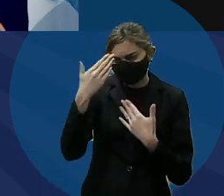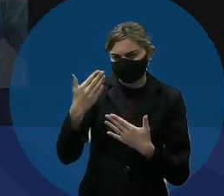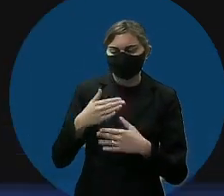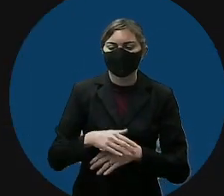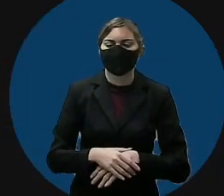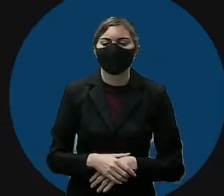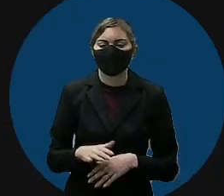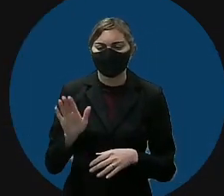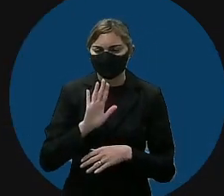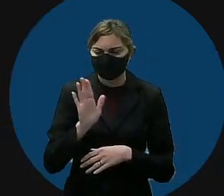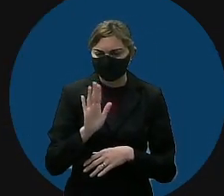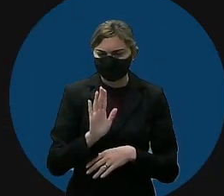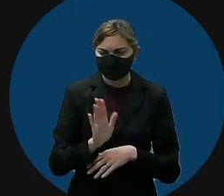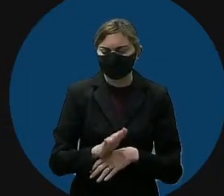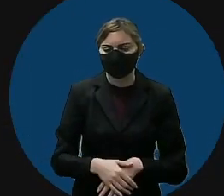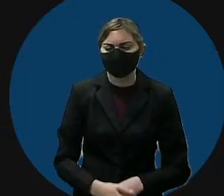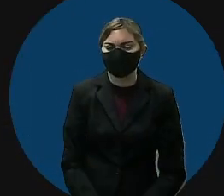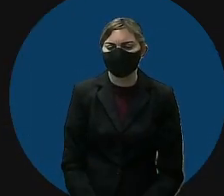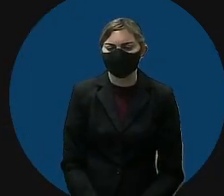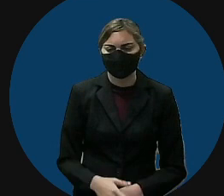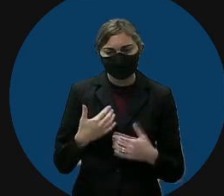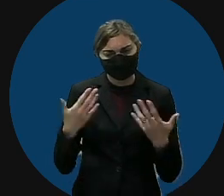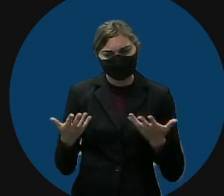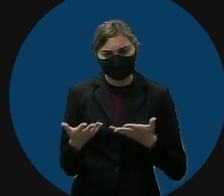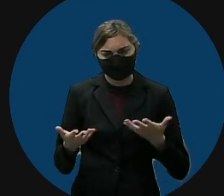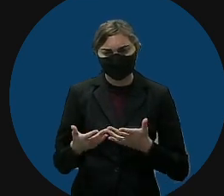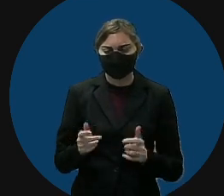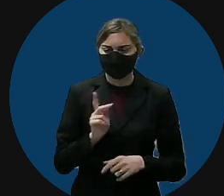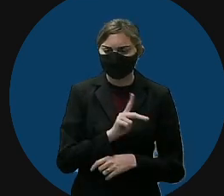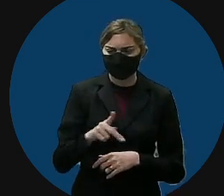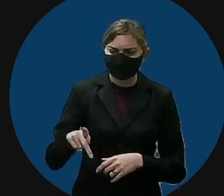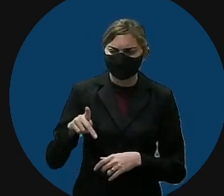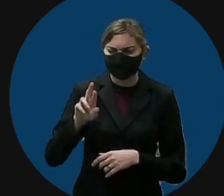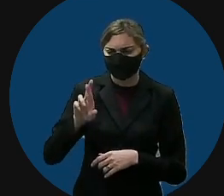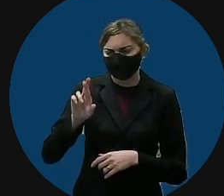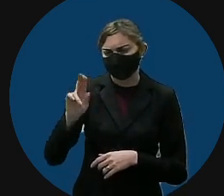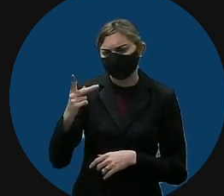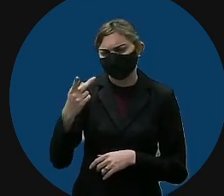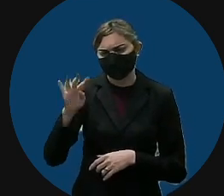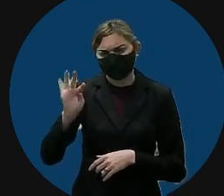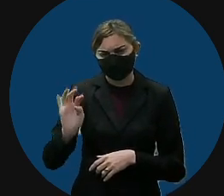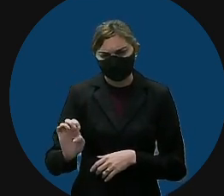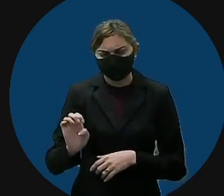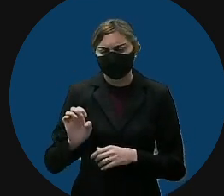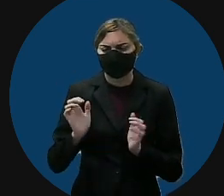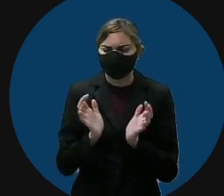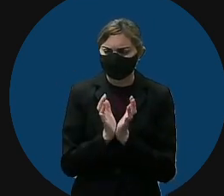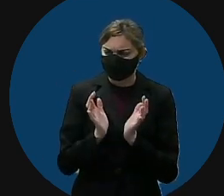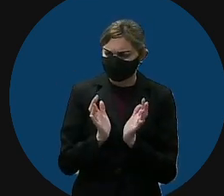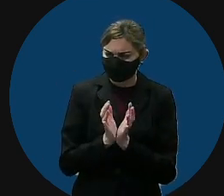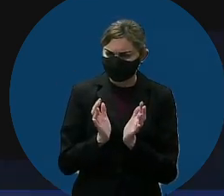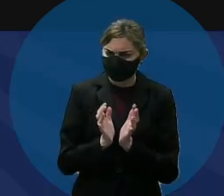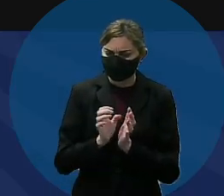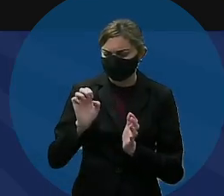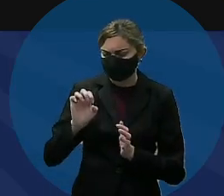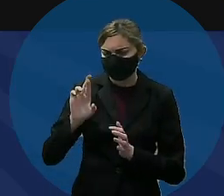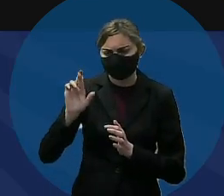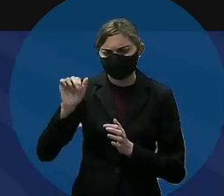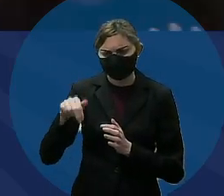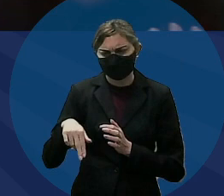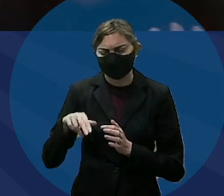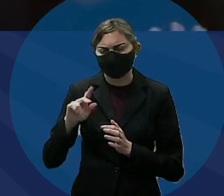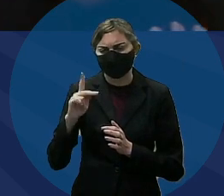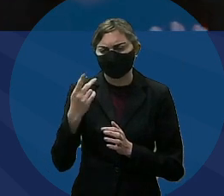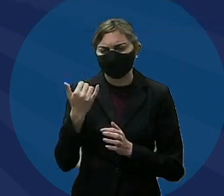Tchau, tchau. Valeu. Trabalho agora com a professora Ruth Micaeli e equipe da EREM Ione